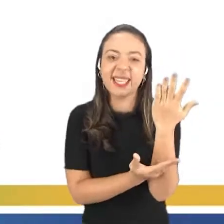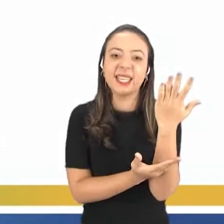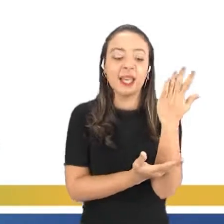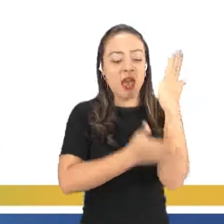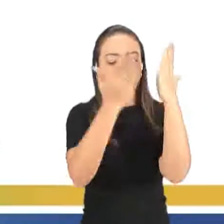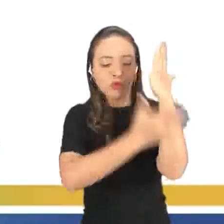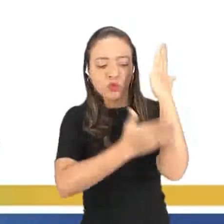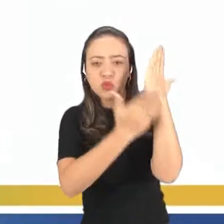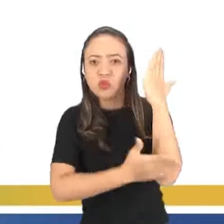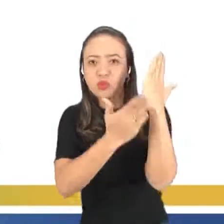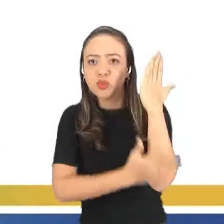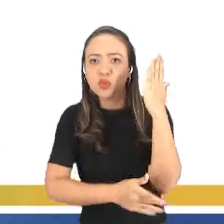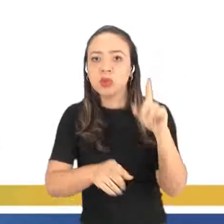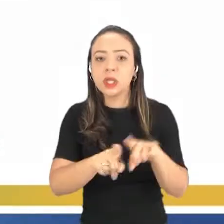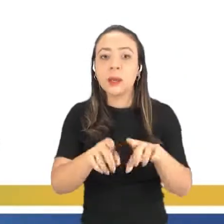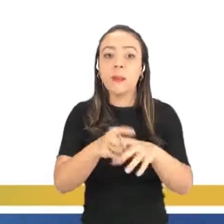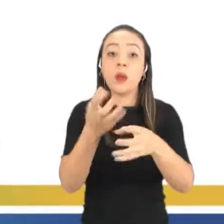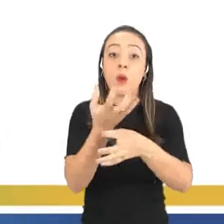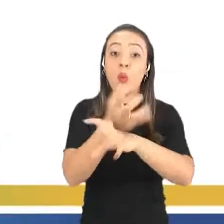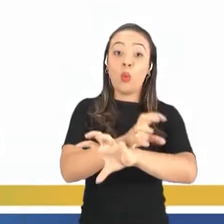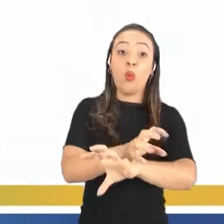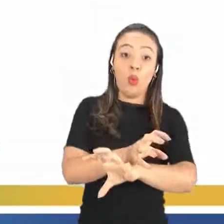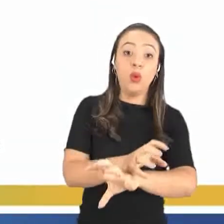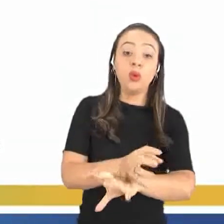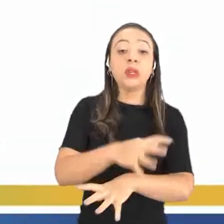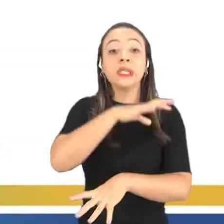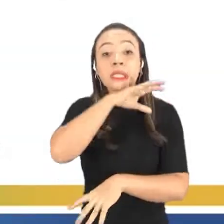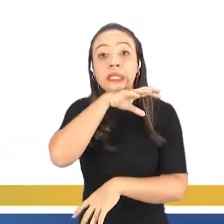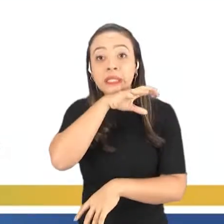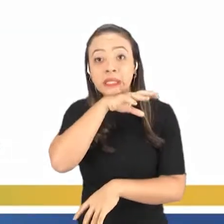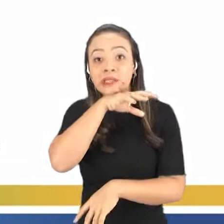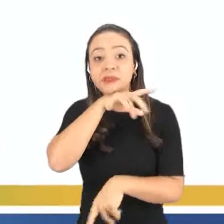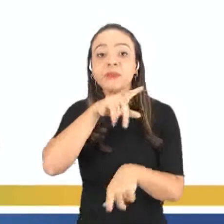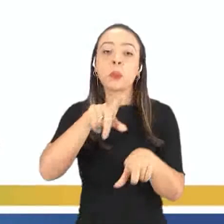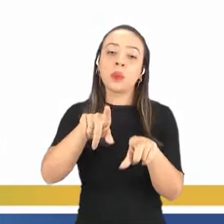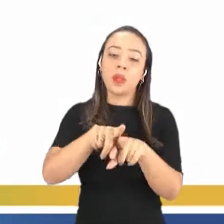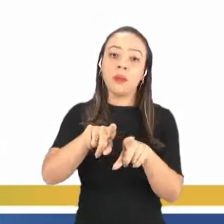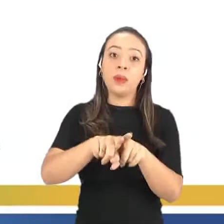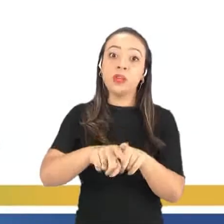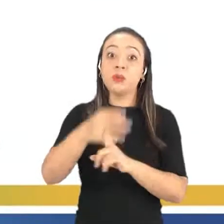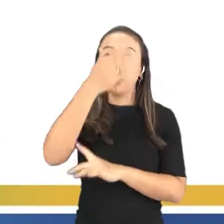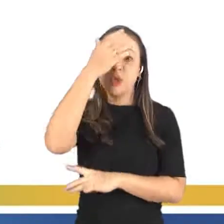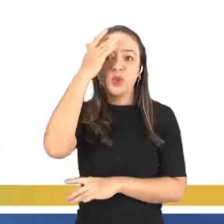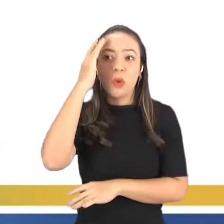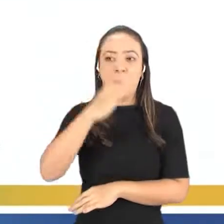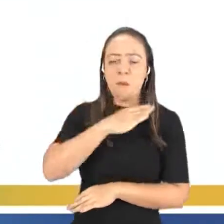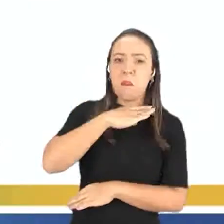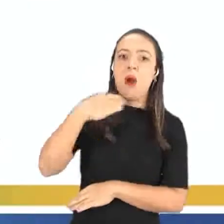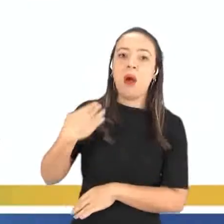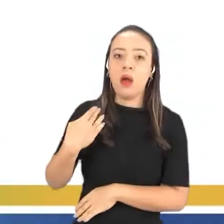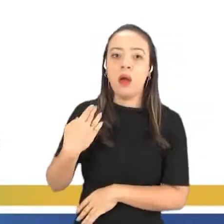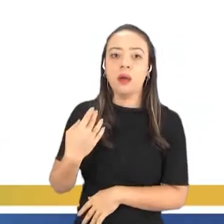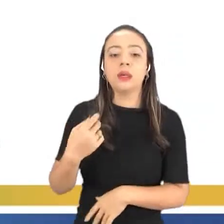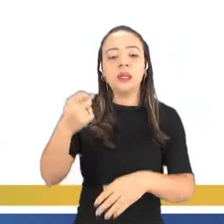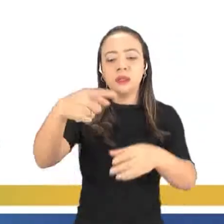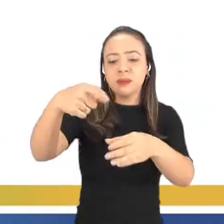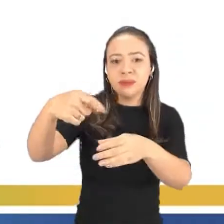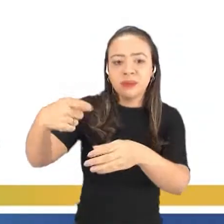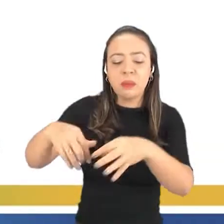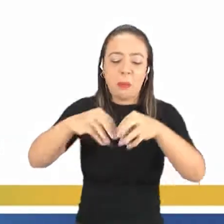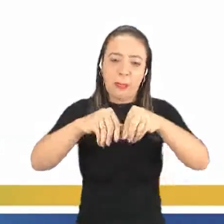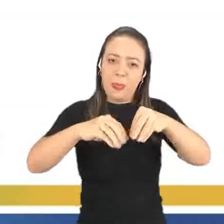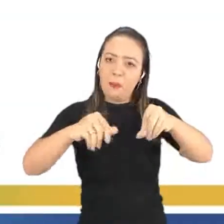de árvores, ossos de animais e de guerreiros vencidos em lutas, caroços, sementes,